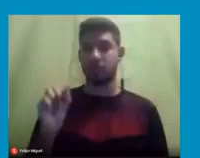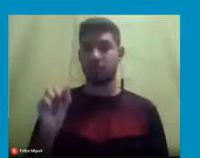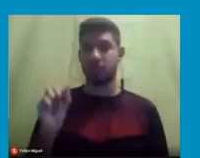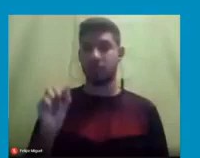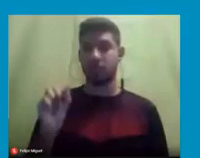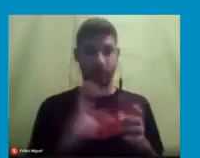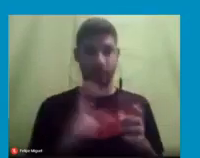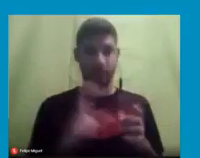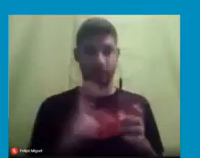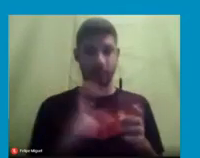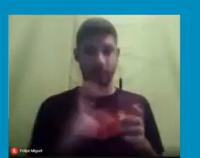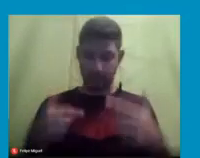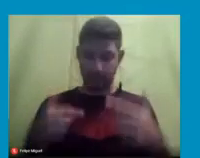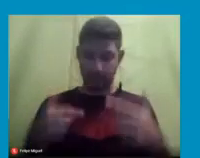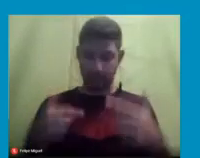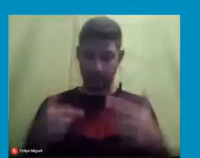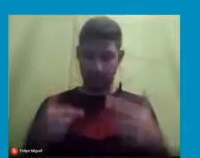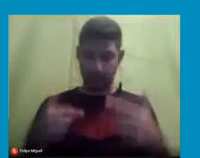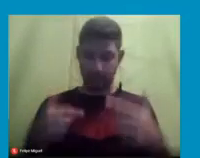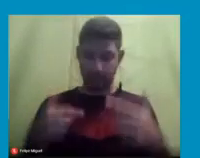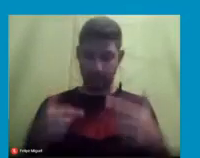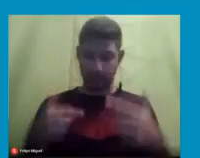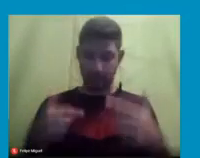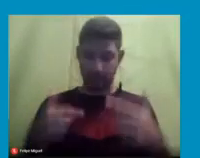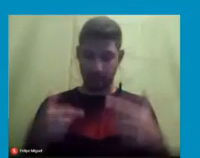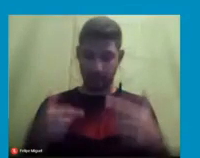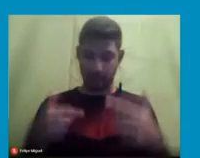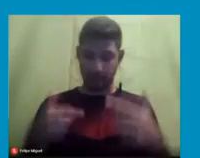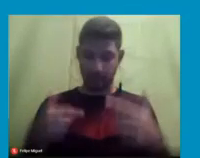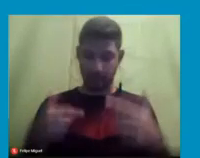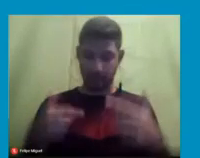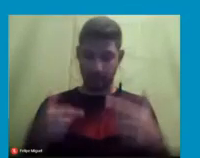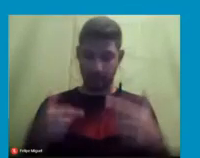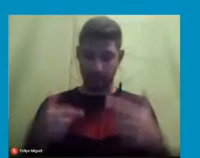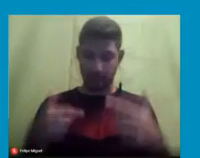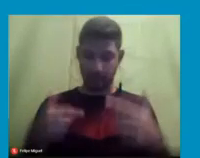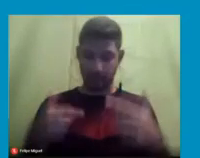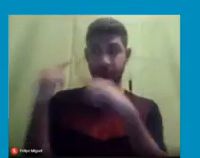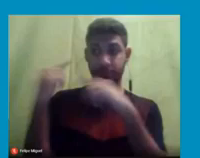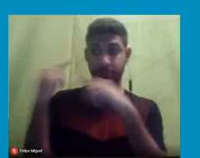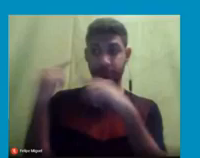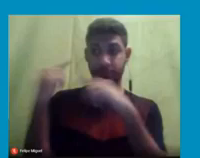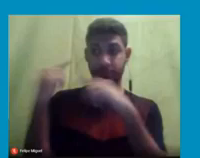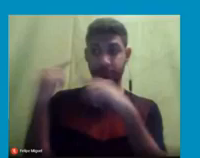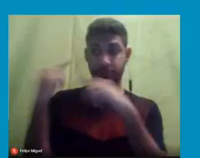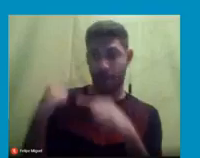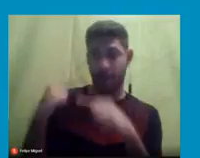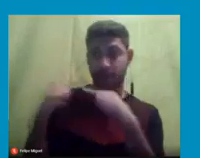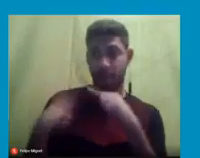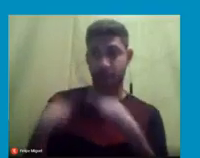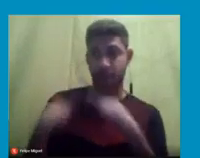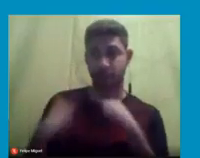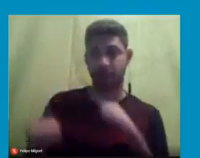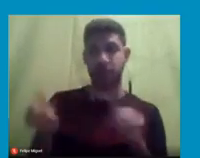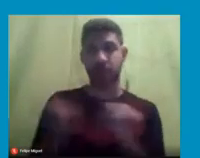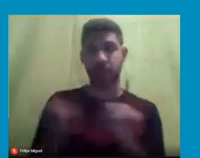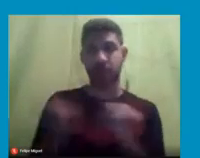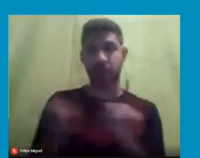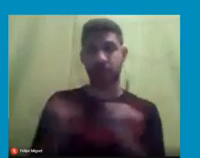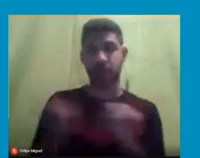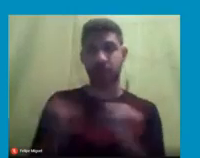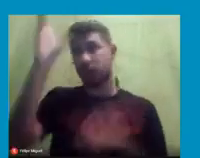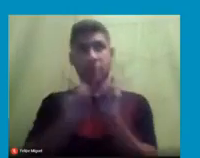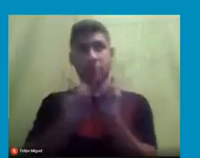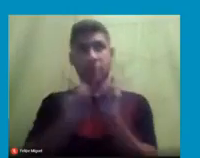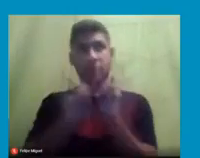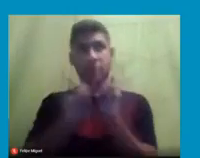luta, no debate contra o racismo, a gente tem divergências, e divergências em níveis não só intelectuais, mas políticos